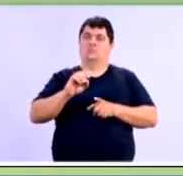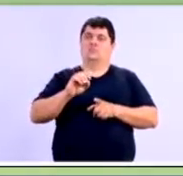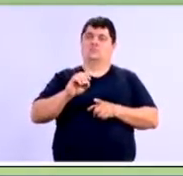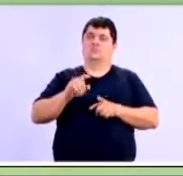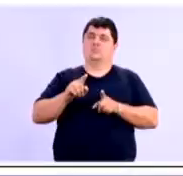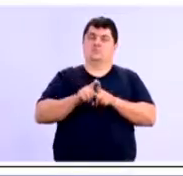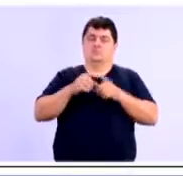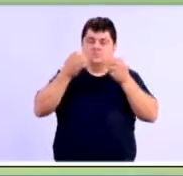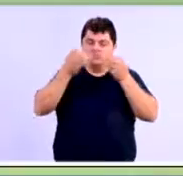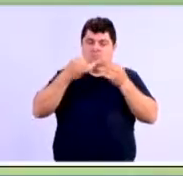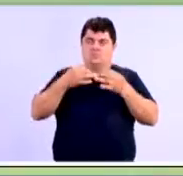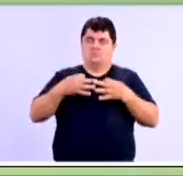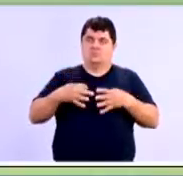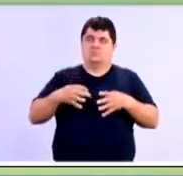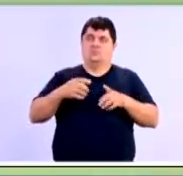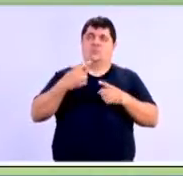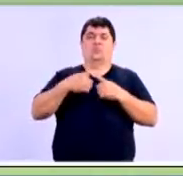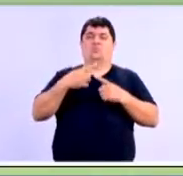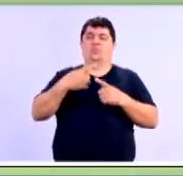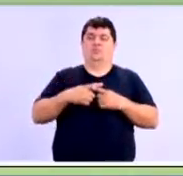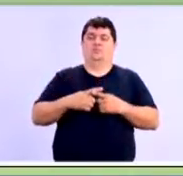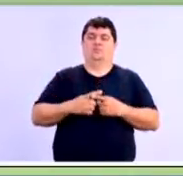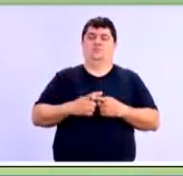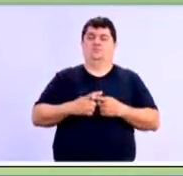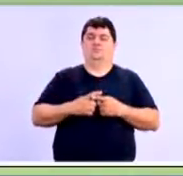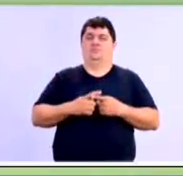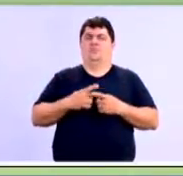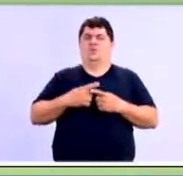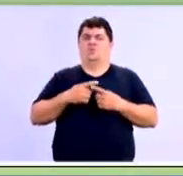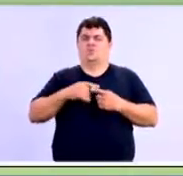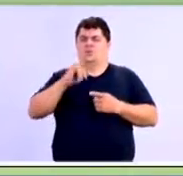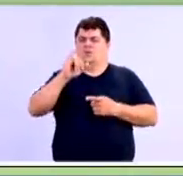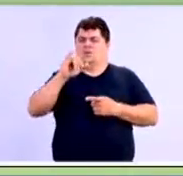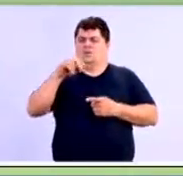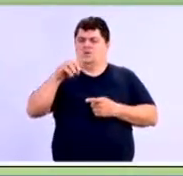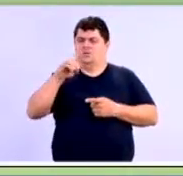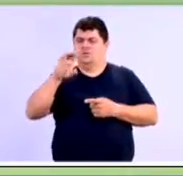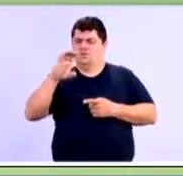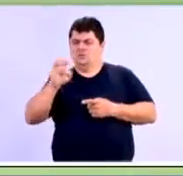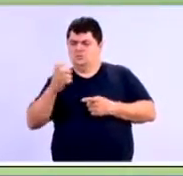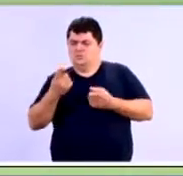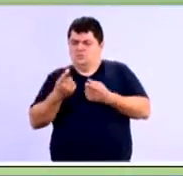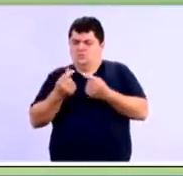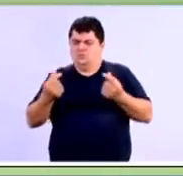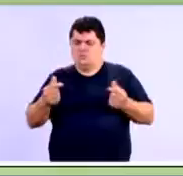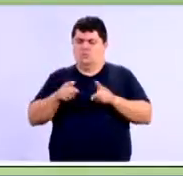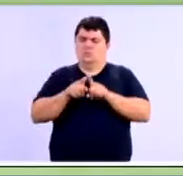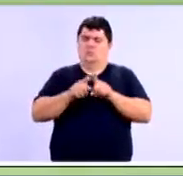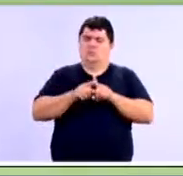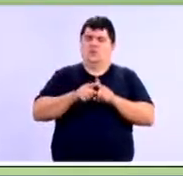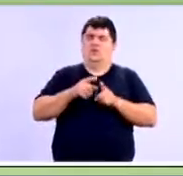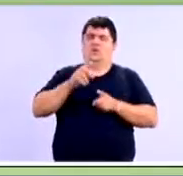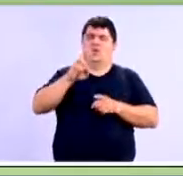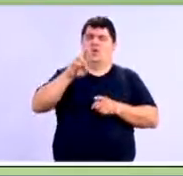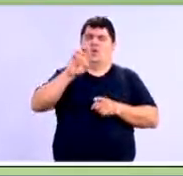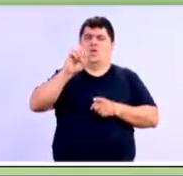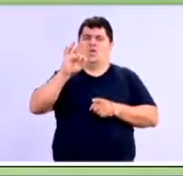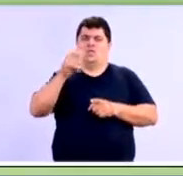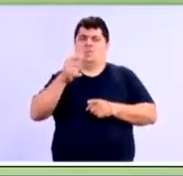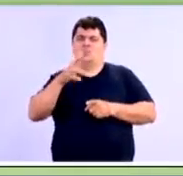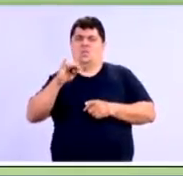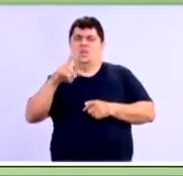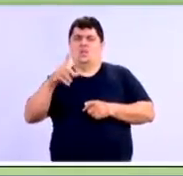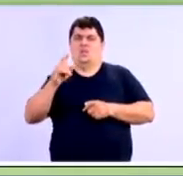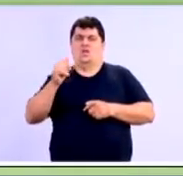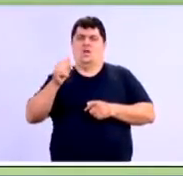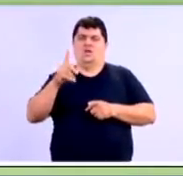vai falar um pouco do porquê disso. Então, por que índice de lucratividade e rentabilidade? A gente tem que ter ideia de